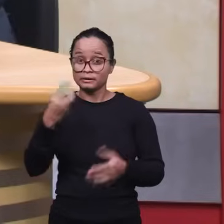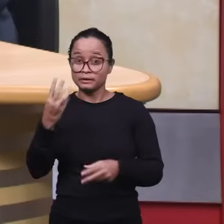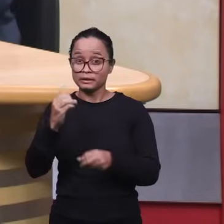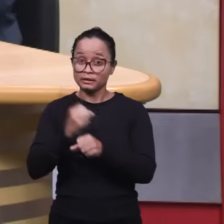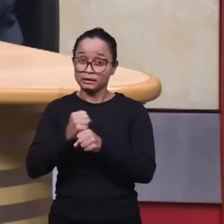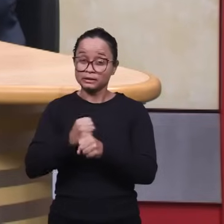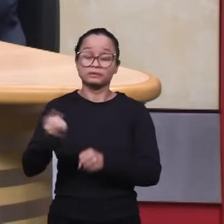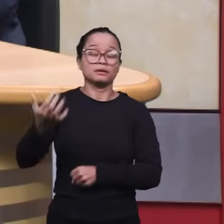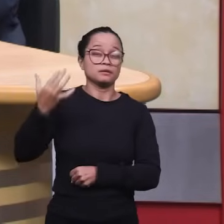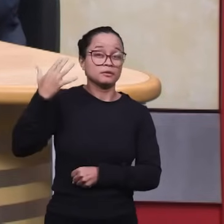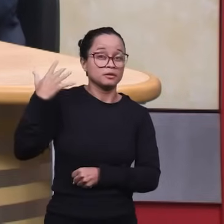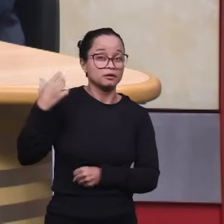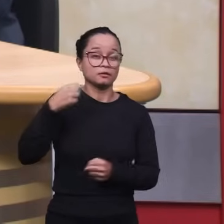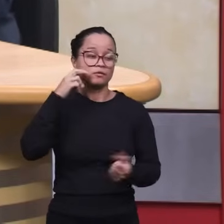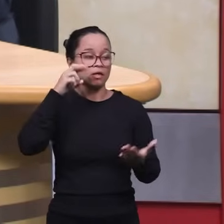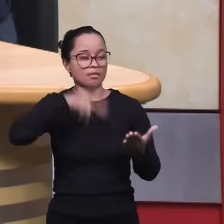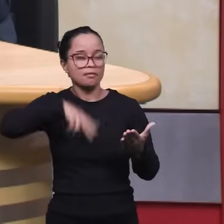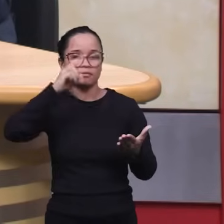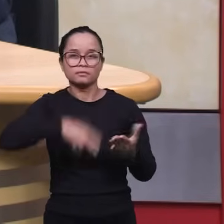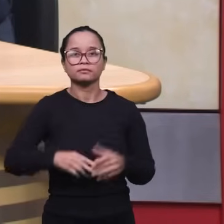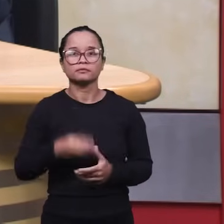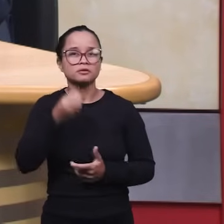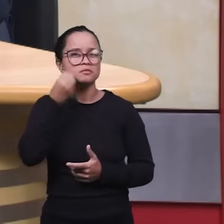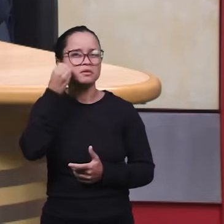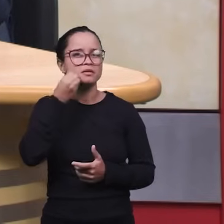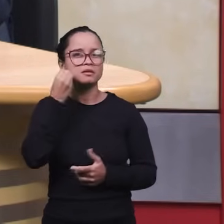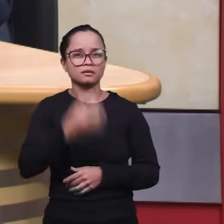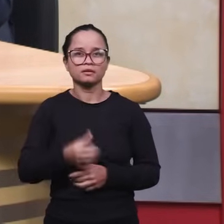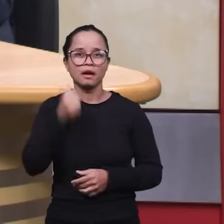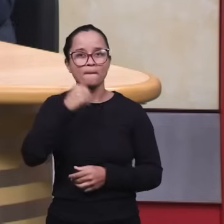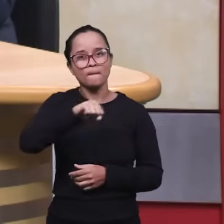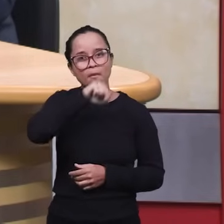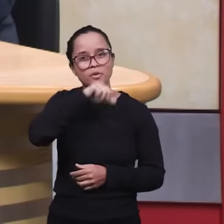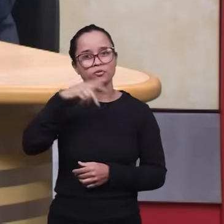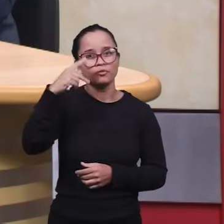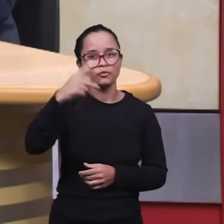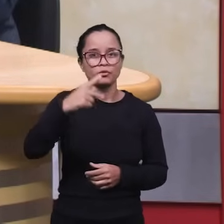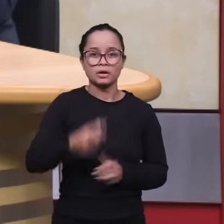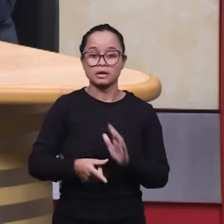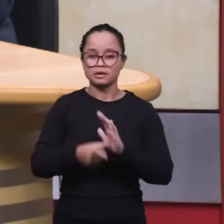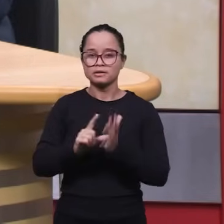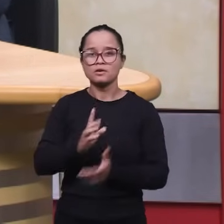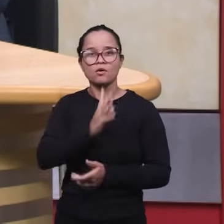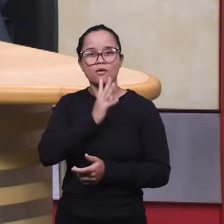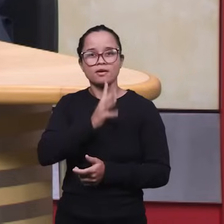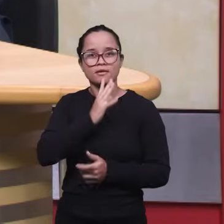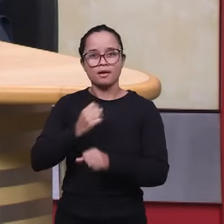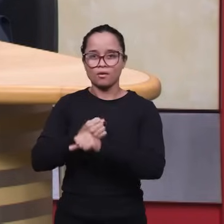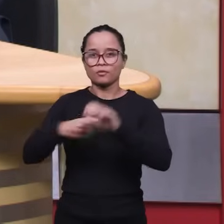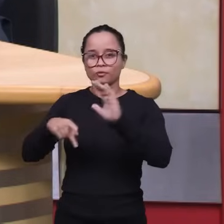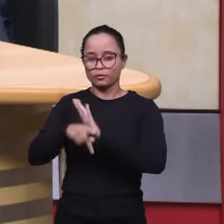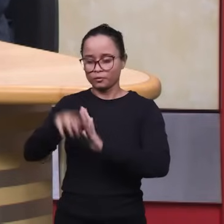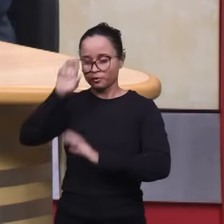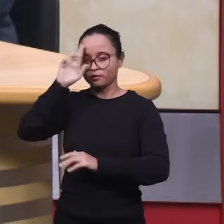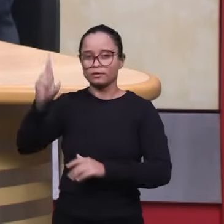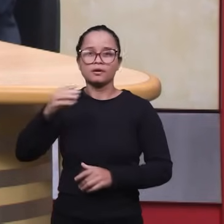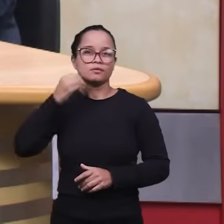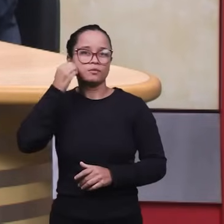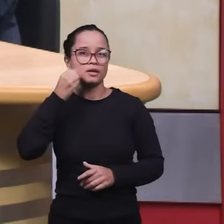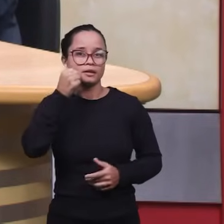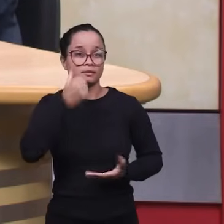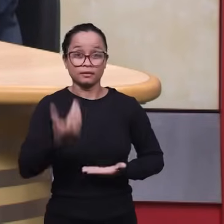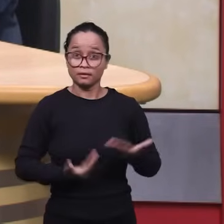e tal, não sei, mais de 30 anos antes de você vir para a obra, a experiência da sua mãe lá antes de conhecer a obra, a experiência da nossa